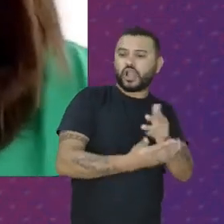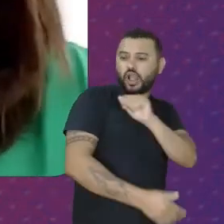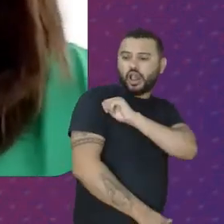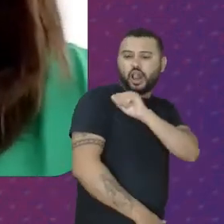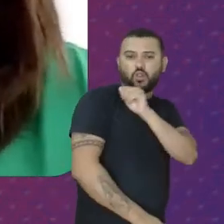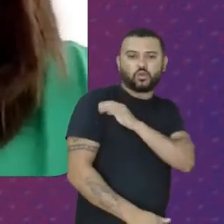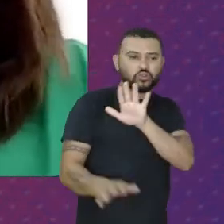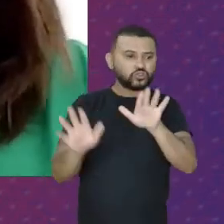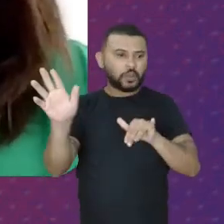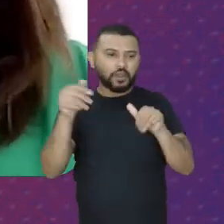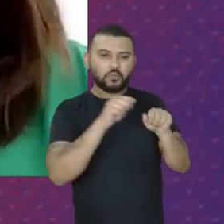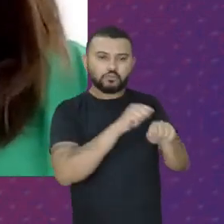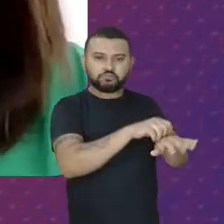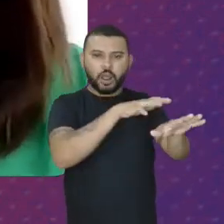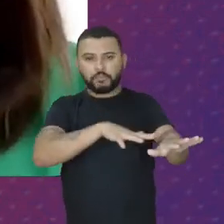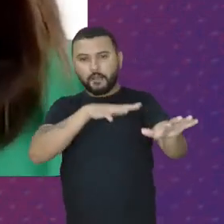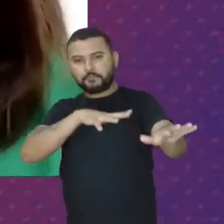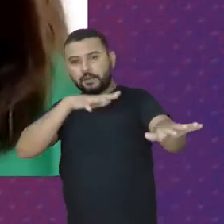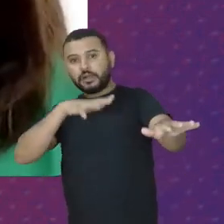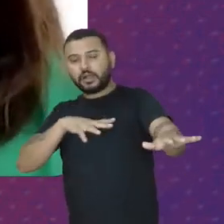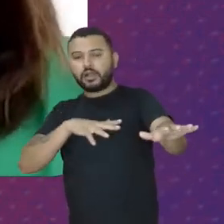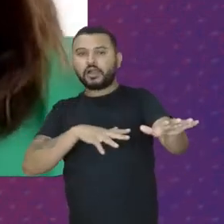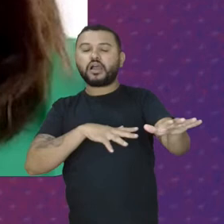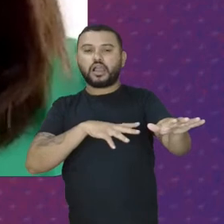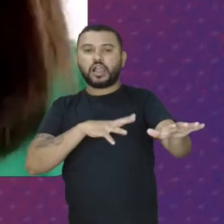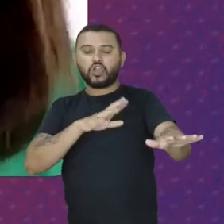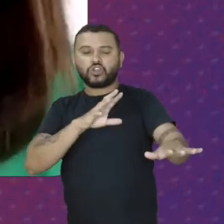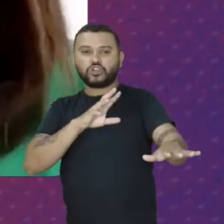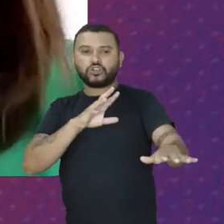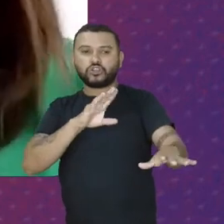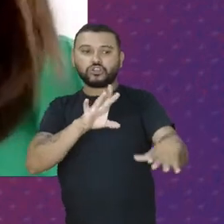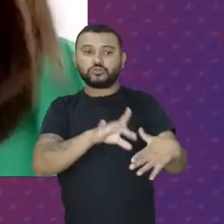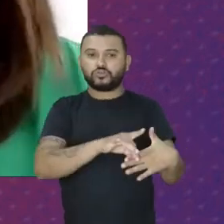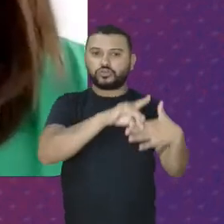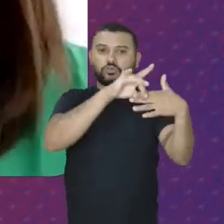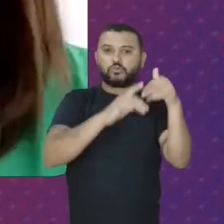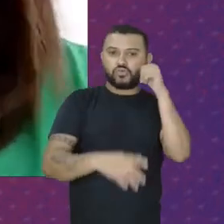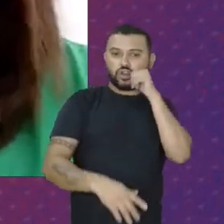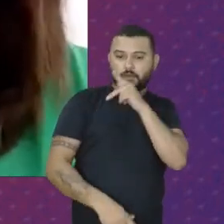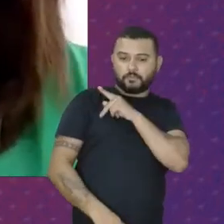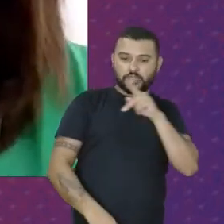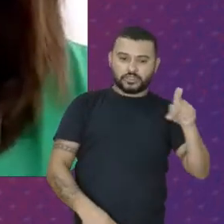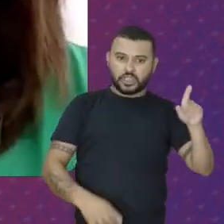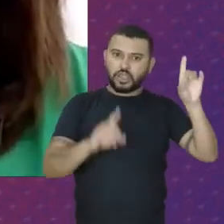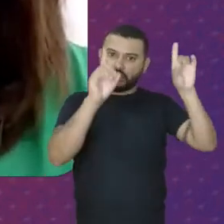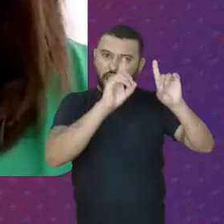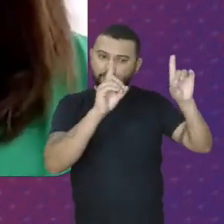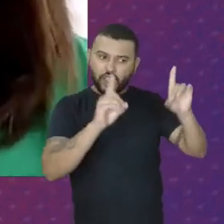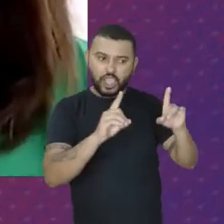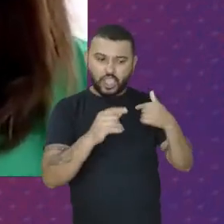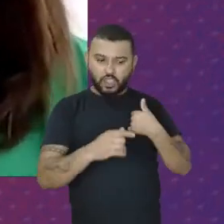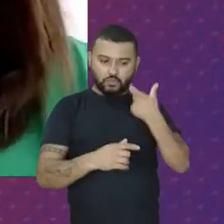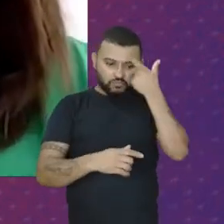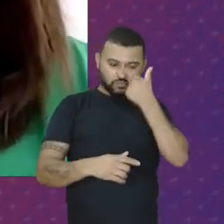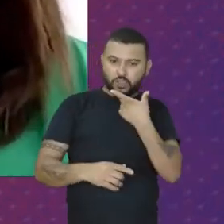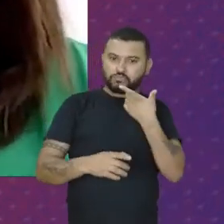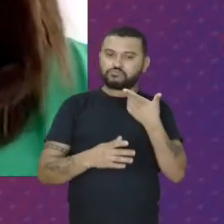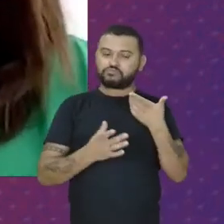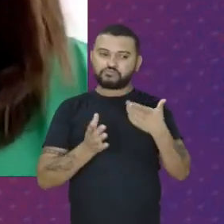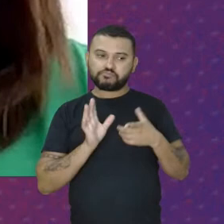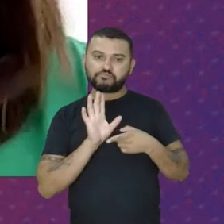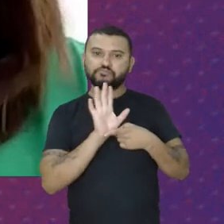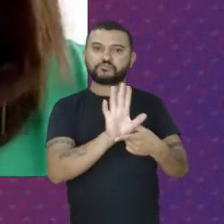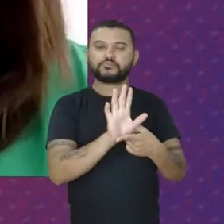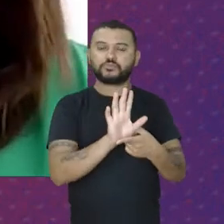estudantes nas ruas, né? Comandado por uma presidenta com deficiência, né? Então,